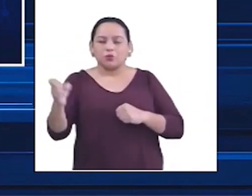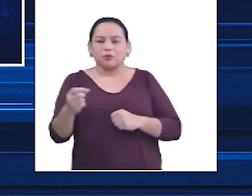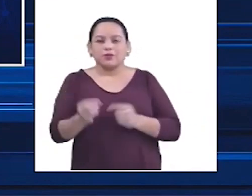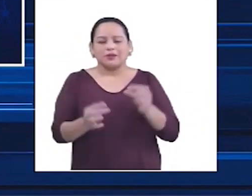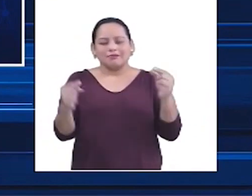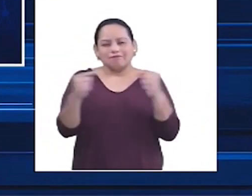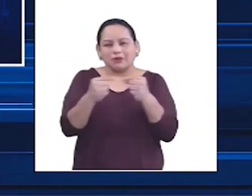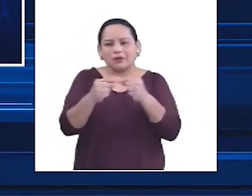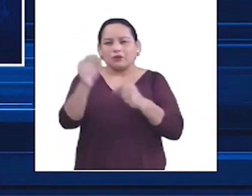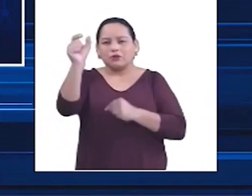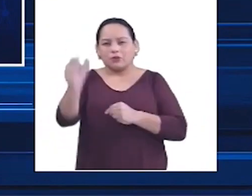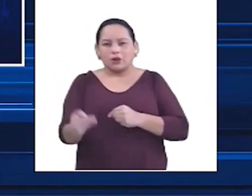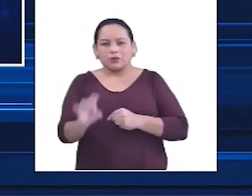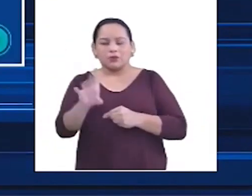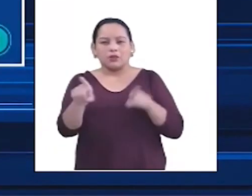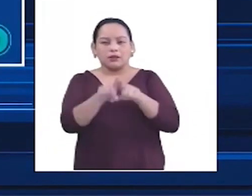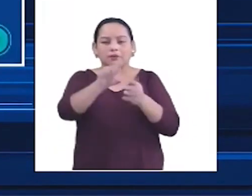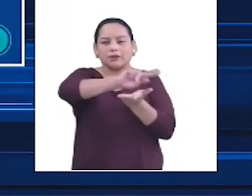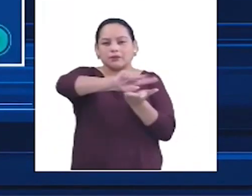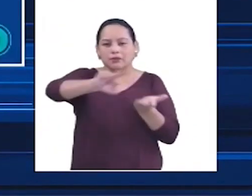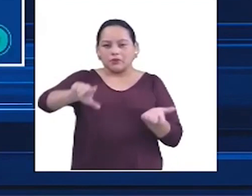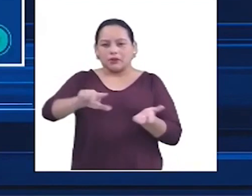se singular, se no plural. Olha só.